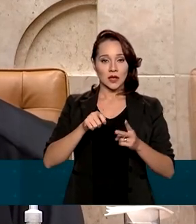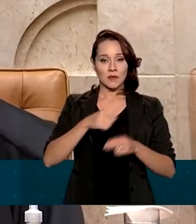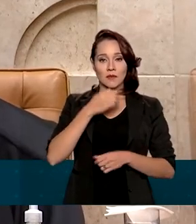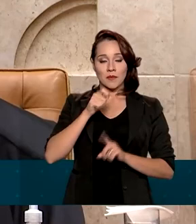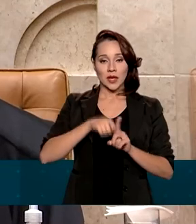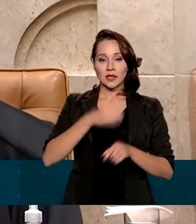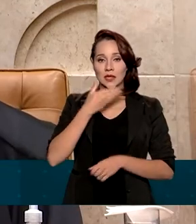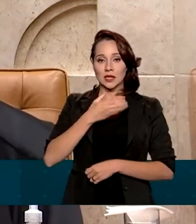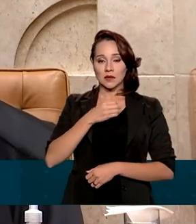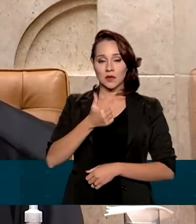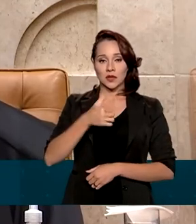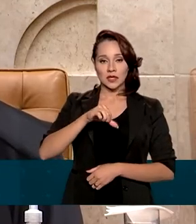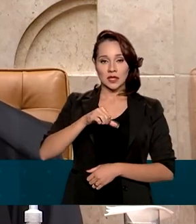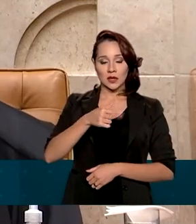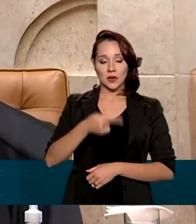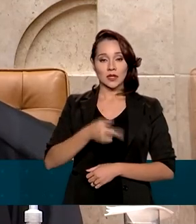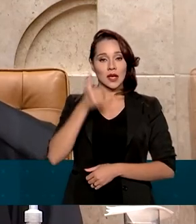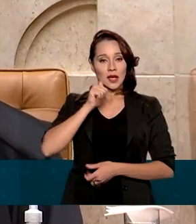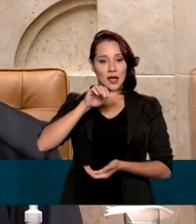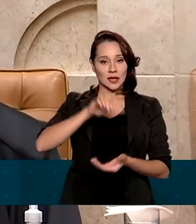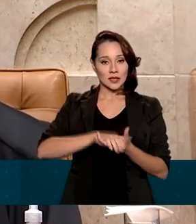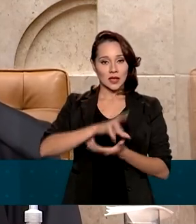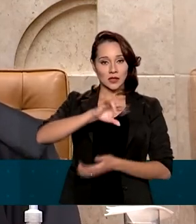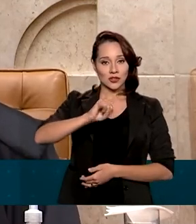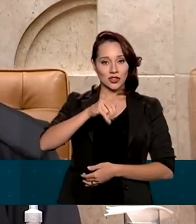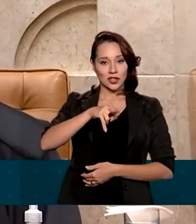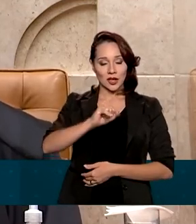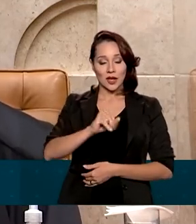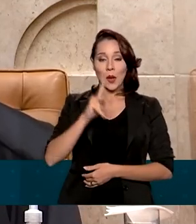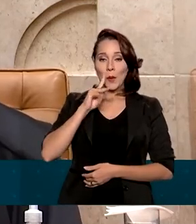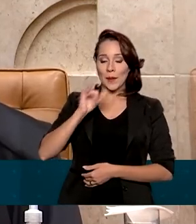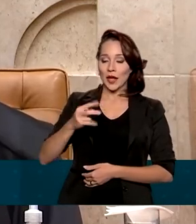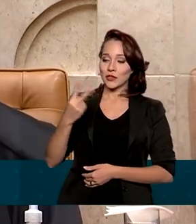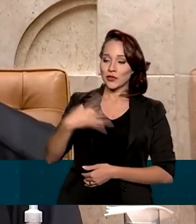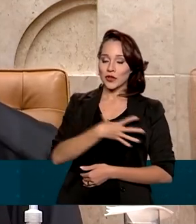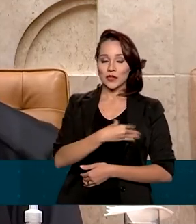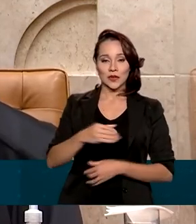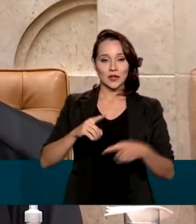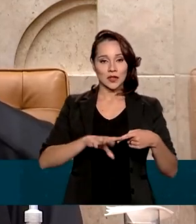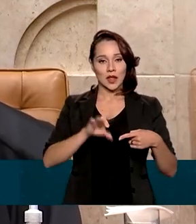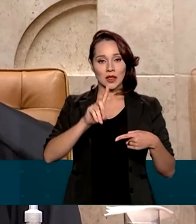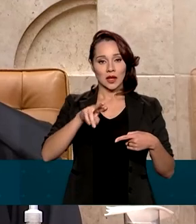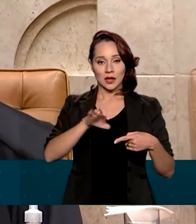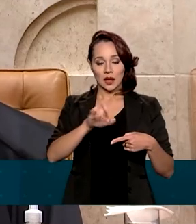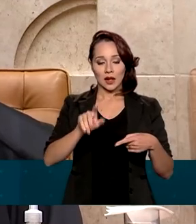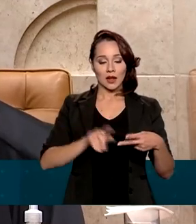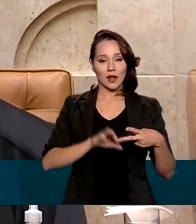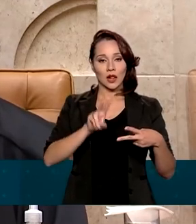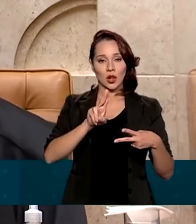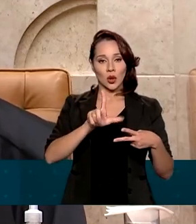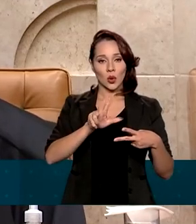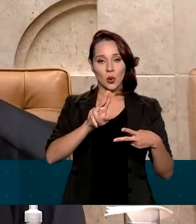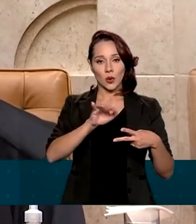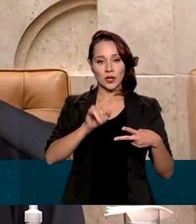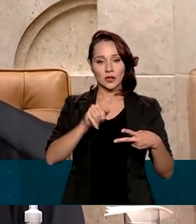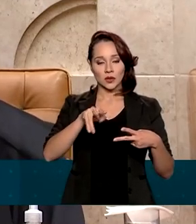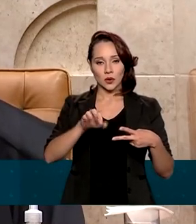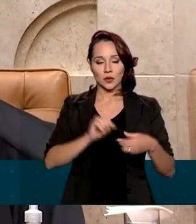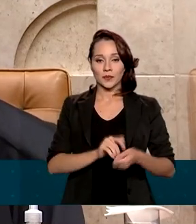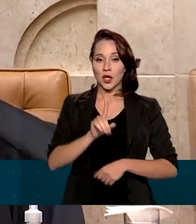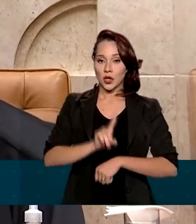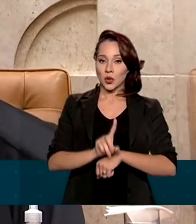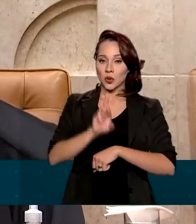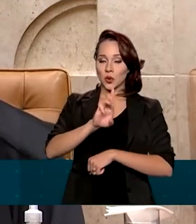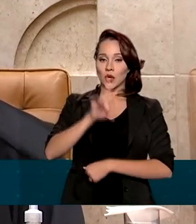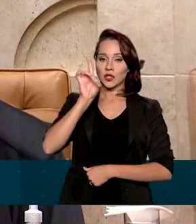é casado com Janei, pai de dois filhos aqui presentes, Daniela e Luiz Antônio. Doutor em Direito